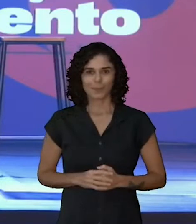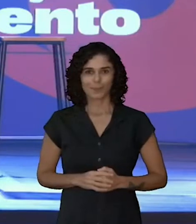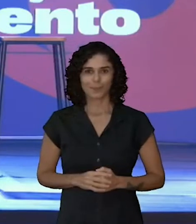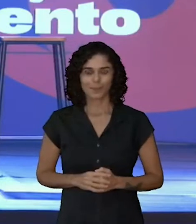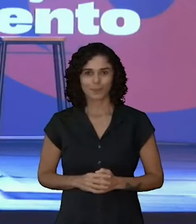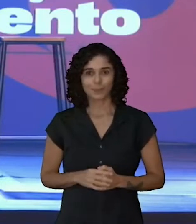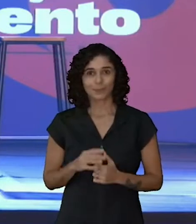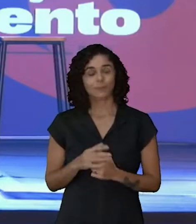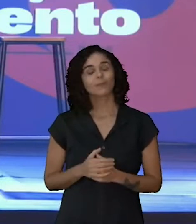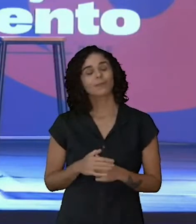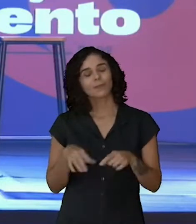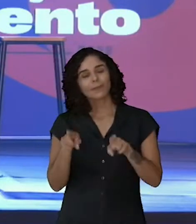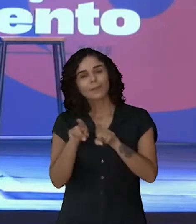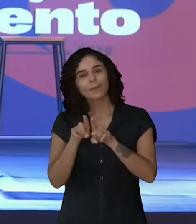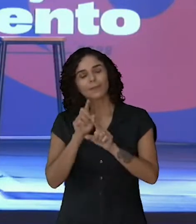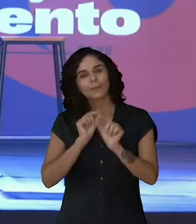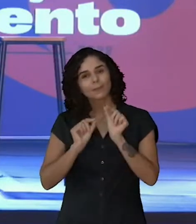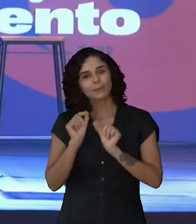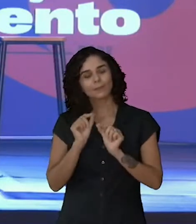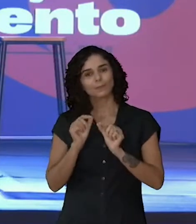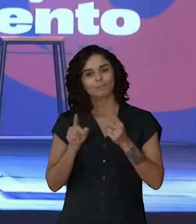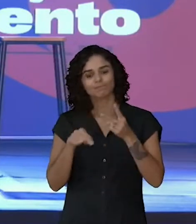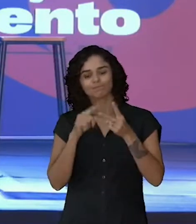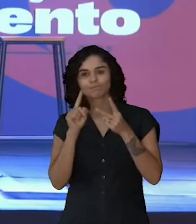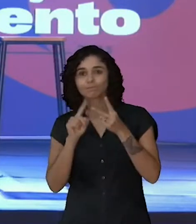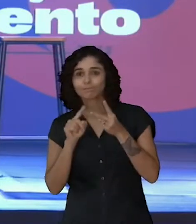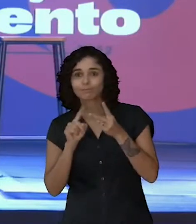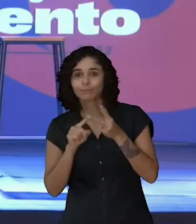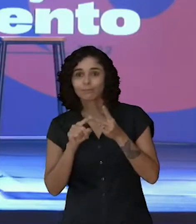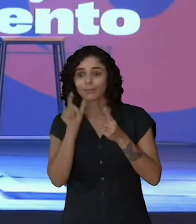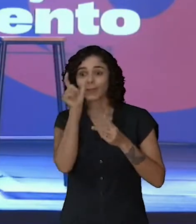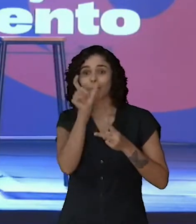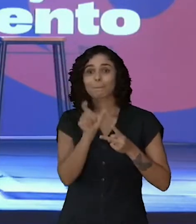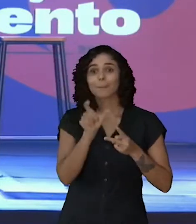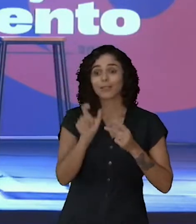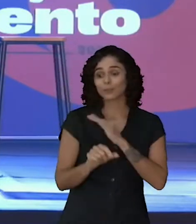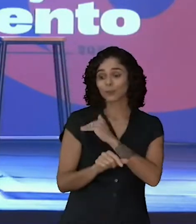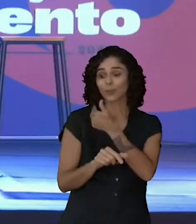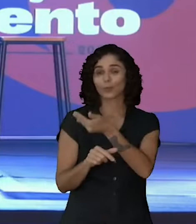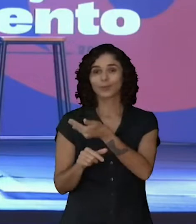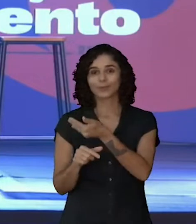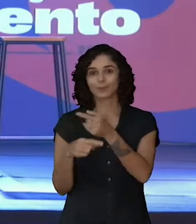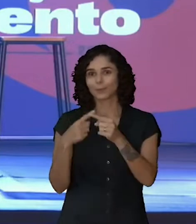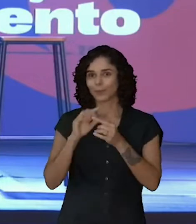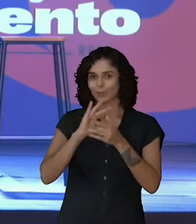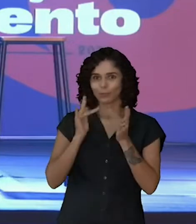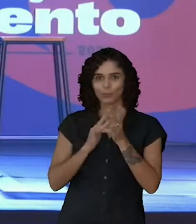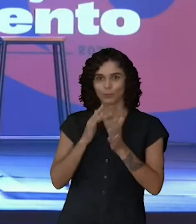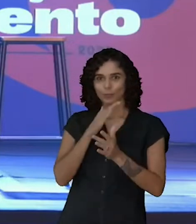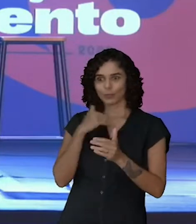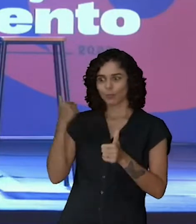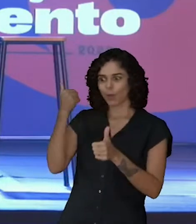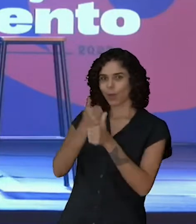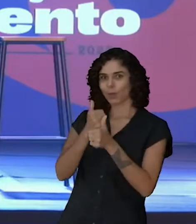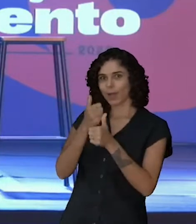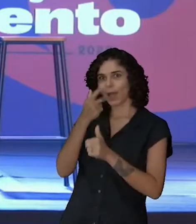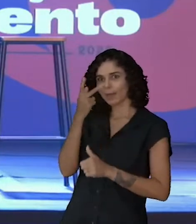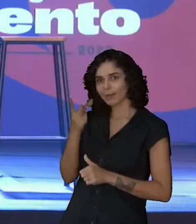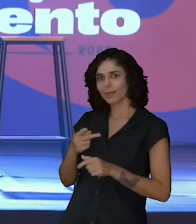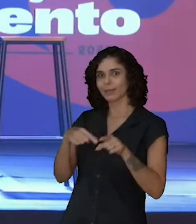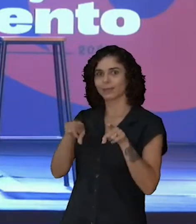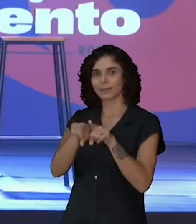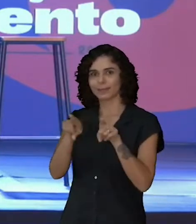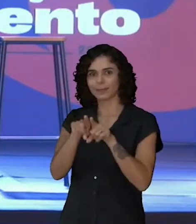E uma outra coisa, as pessoas pelas quais Jesus morreu. Se você olhar para os